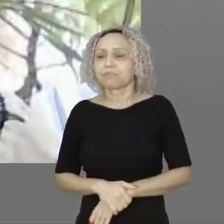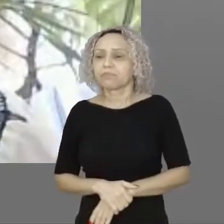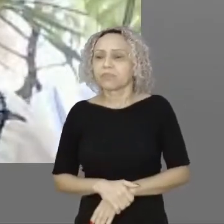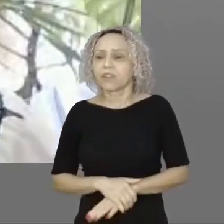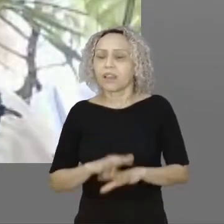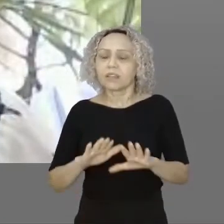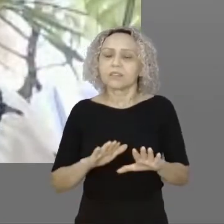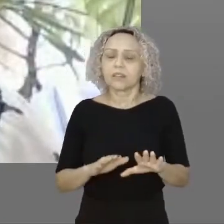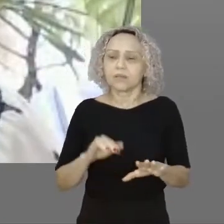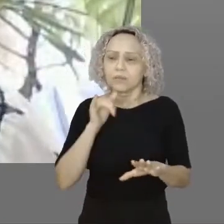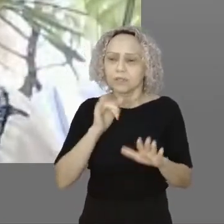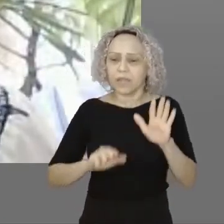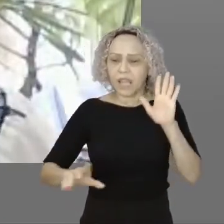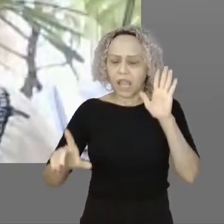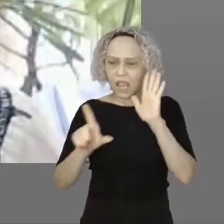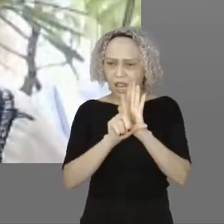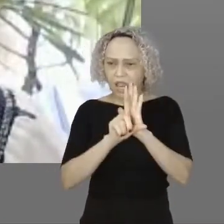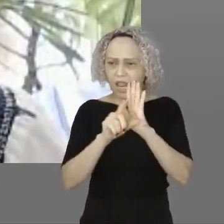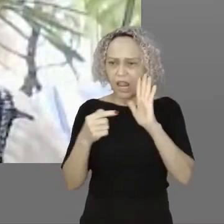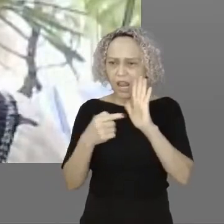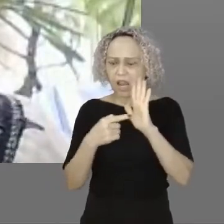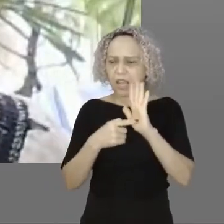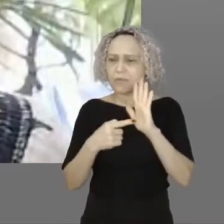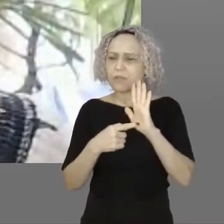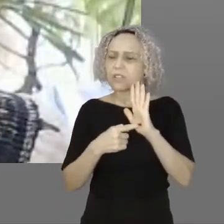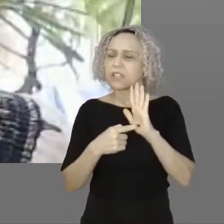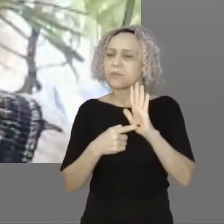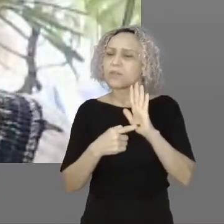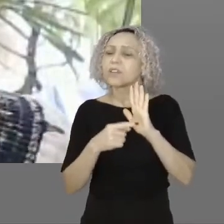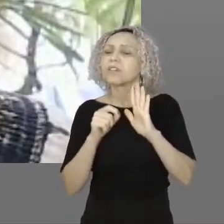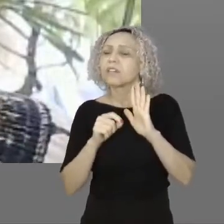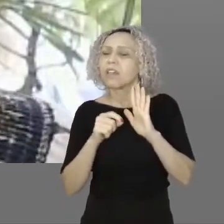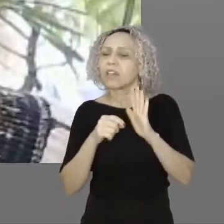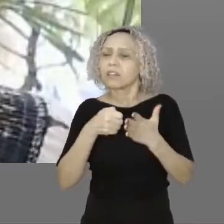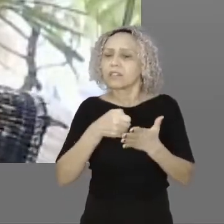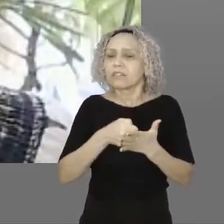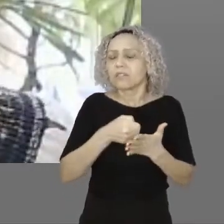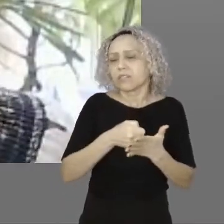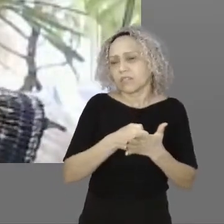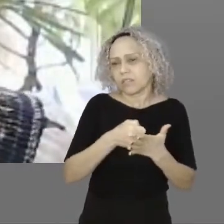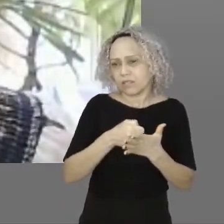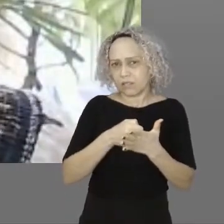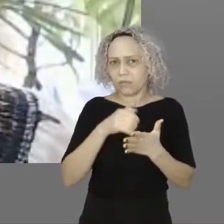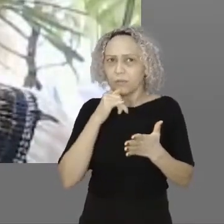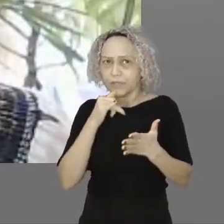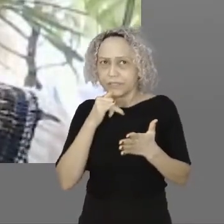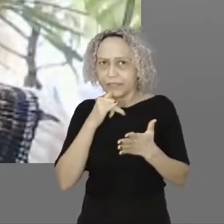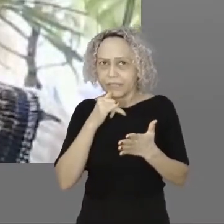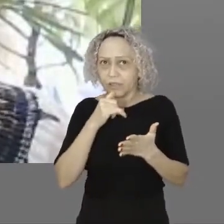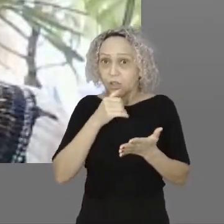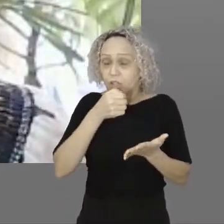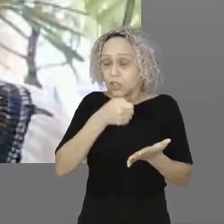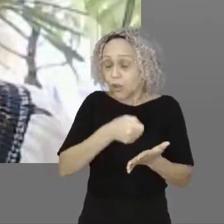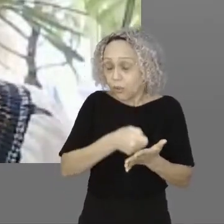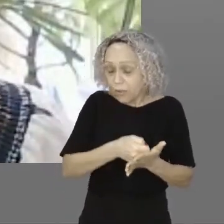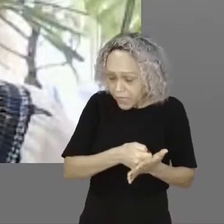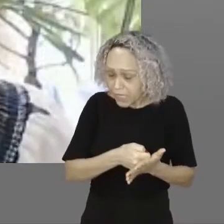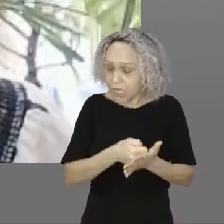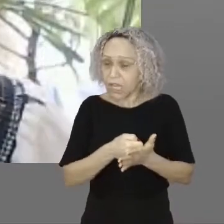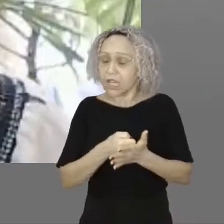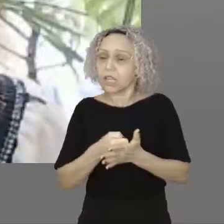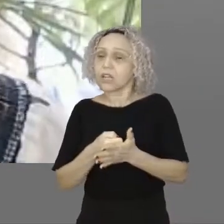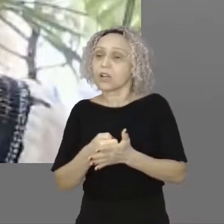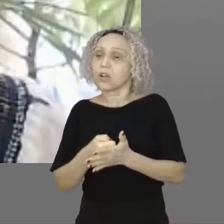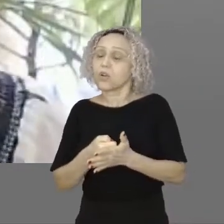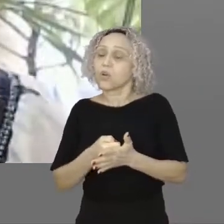apoia, né, que implementa formas de pagamento para os filhos do feminicídio. Isso é muito importante, porque os